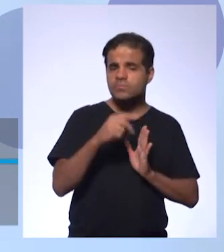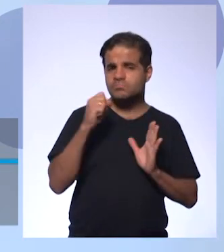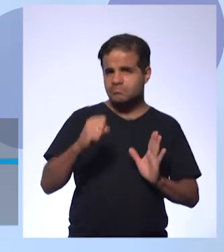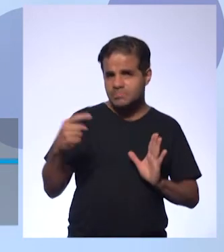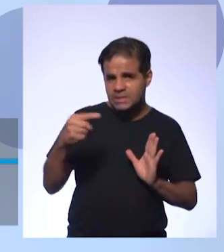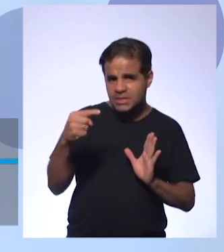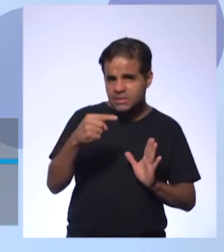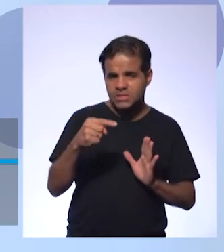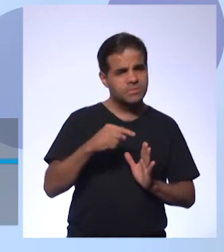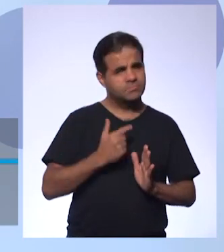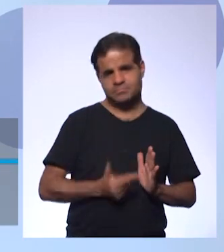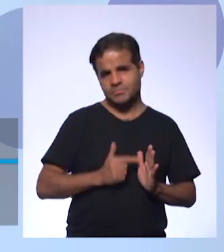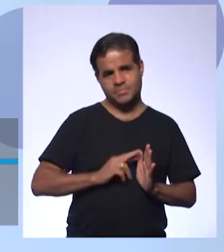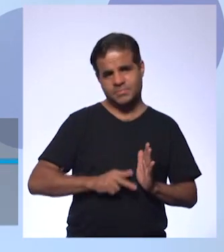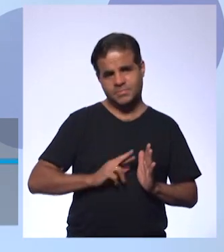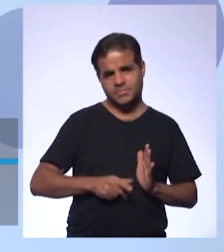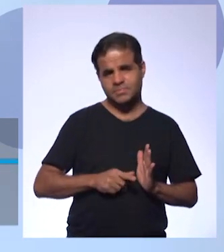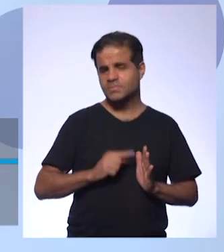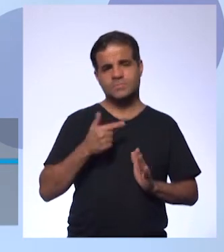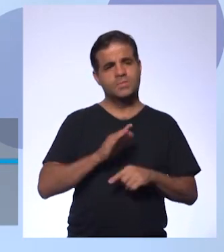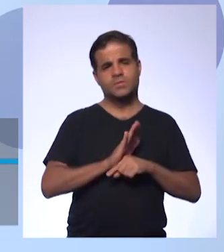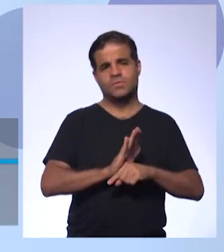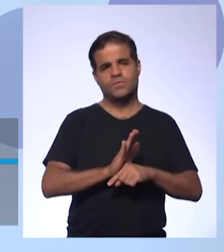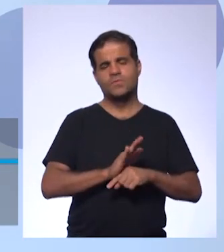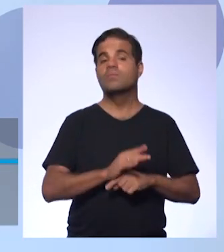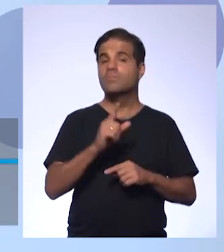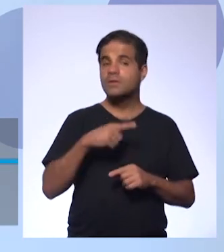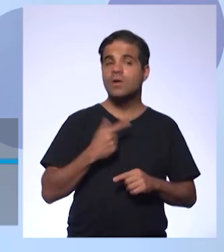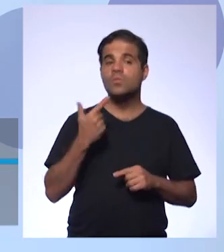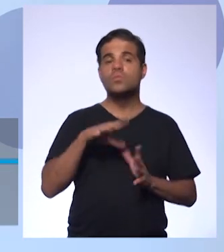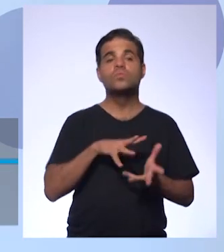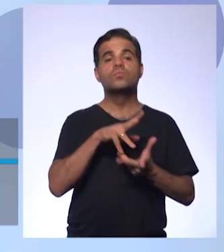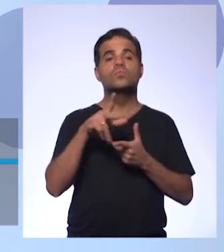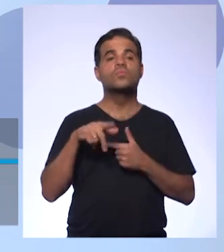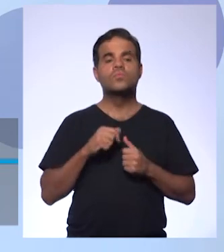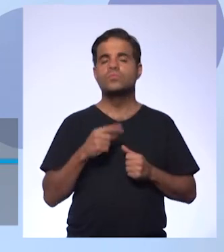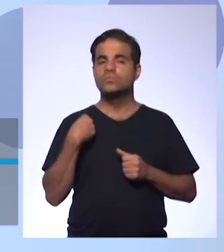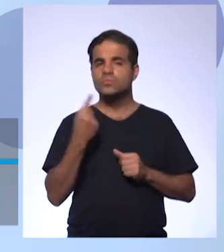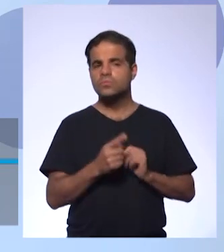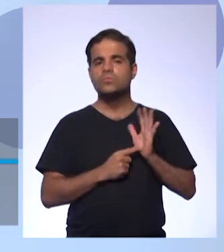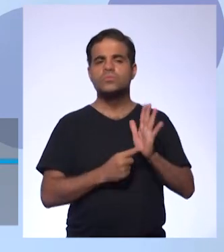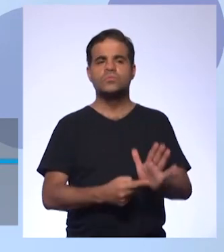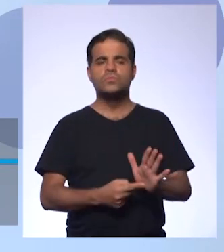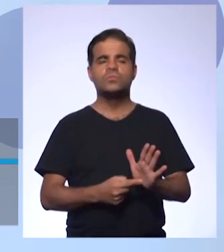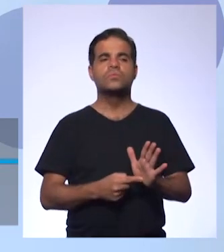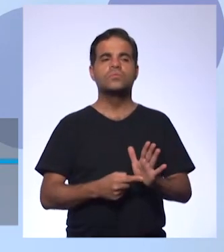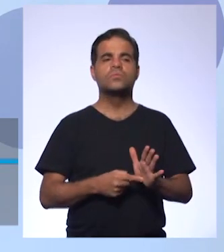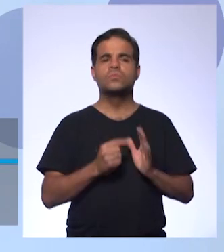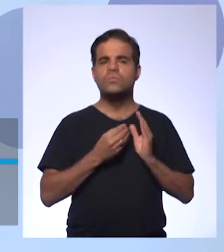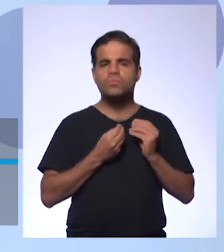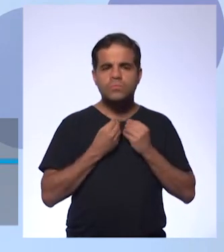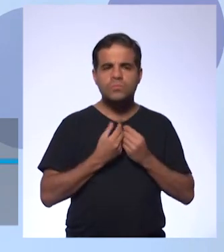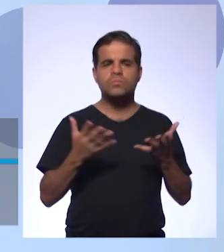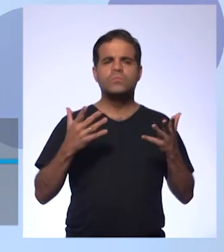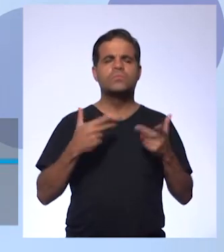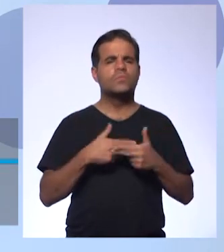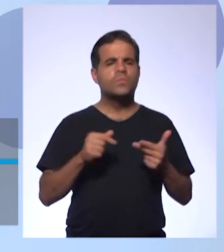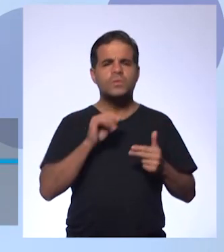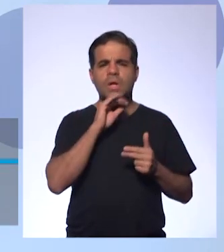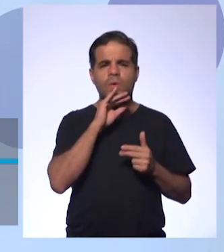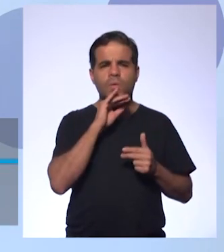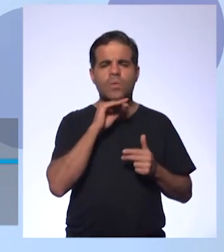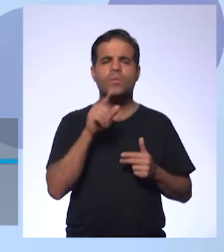negativo, mas que não é. Não está no filme. Não está no filme. Está no mundo, está no que ele mostra. Ele descortina um mundo muito